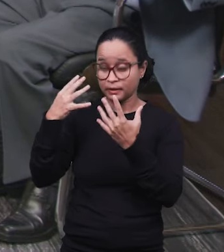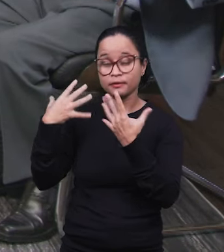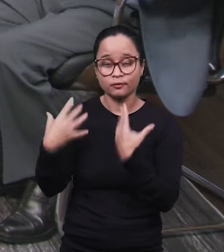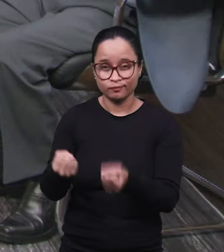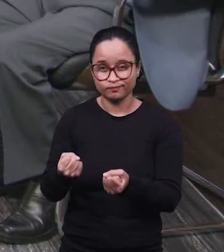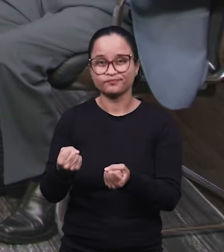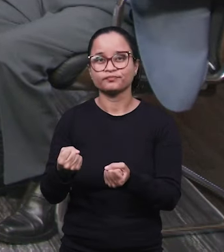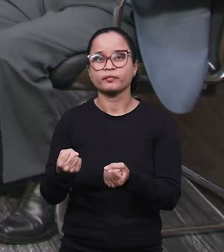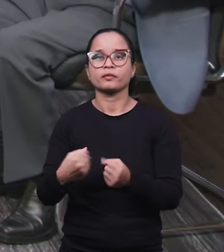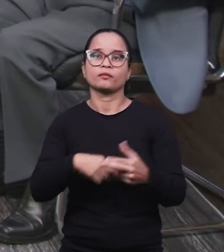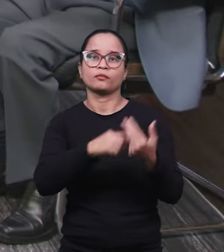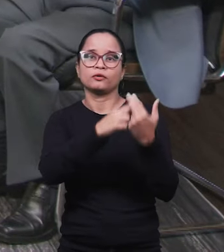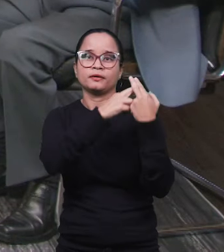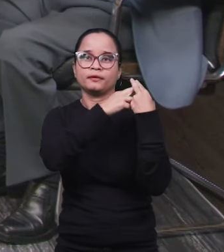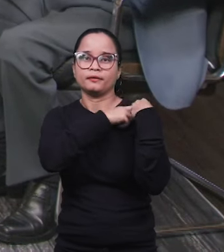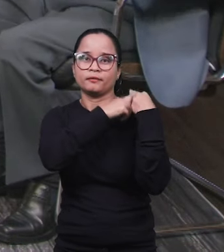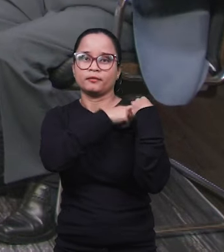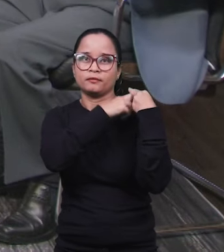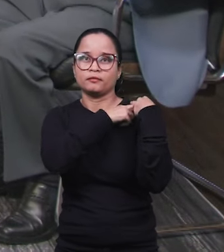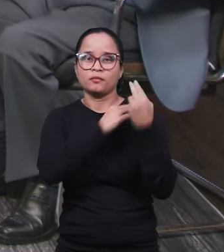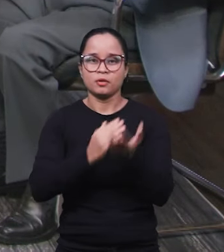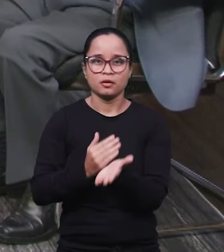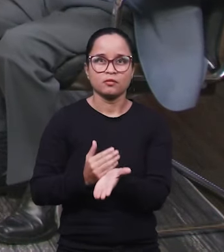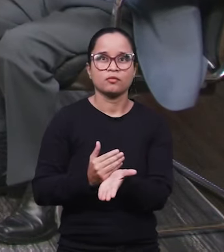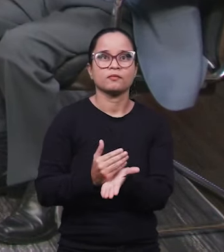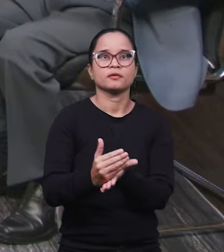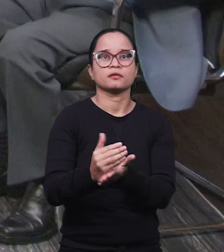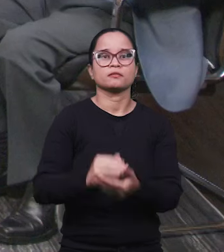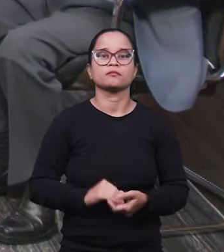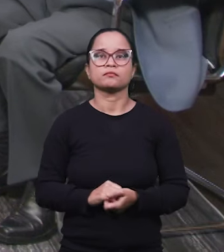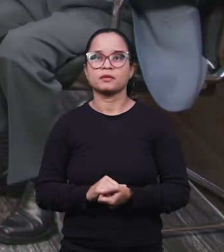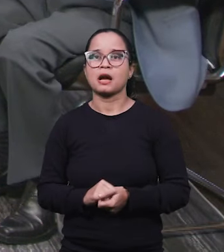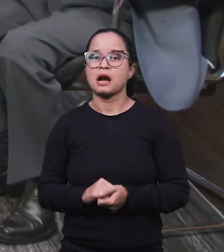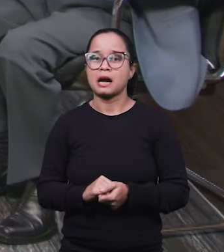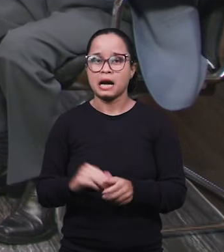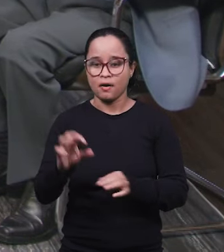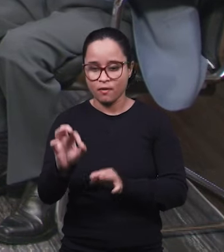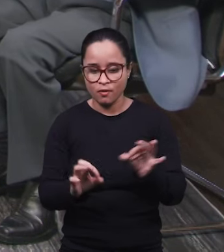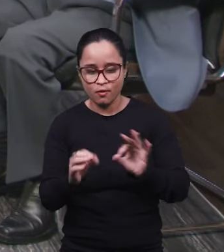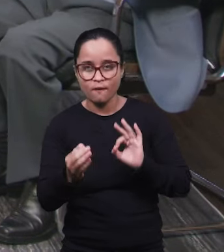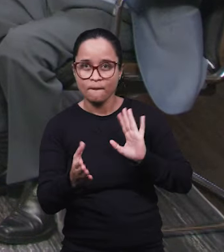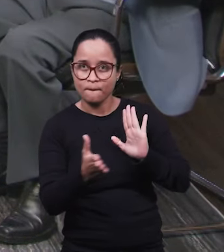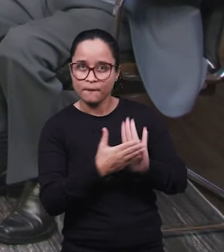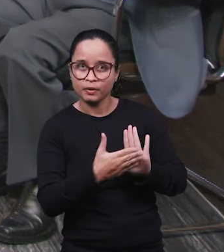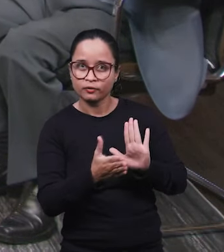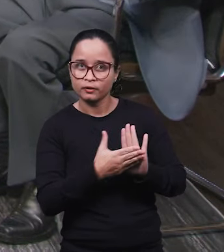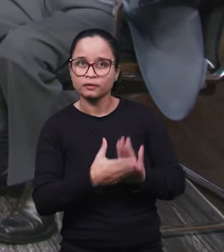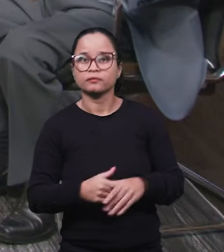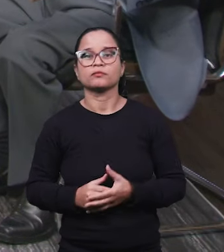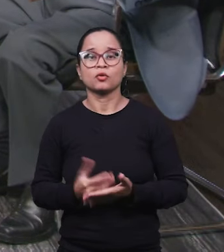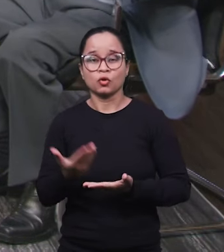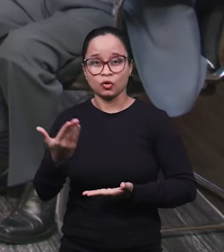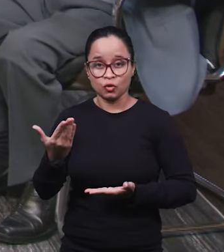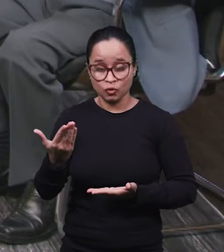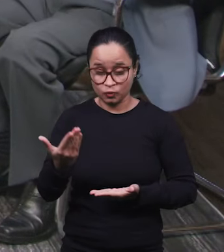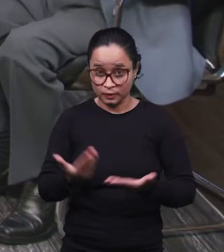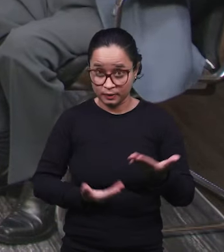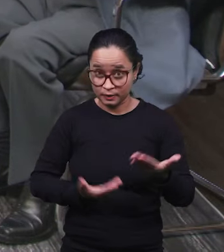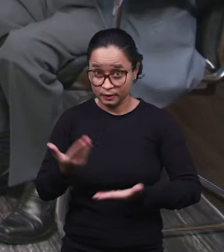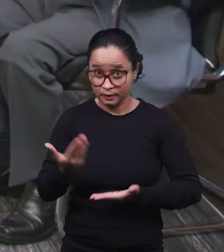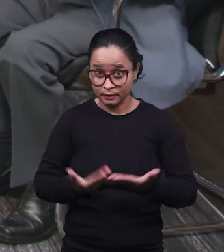como responsável para dar início ao grande projeto do crente,